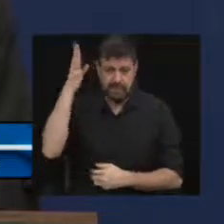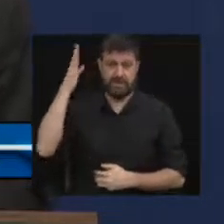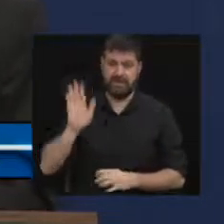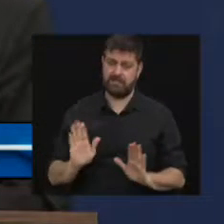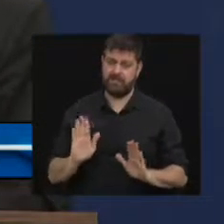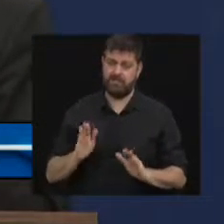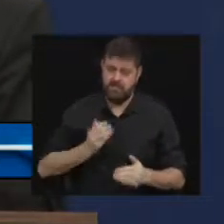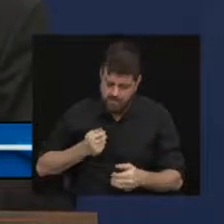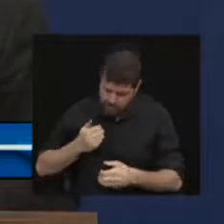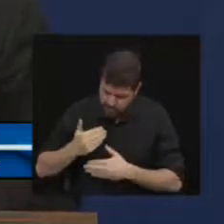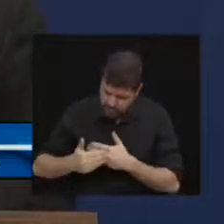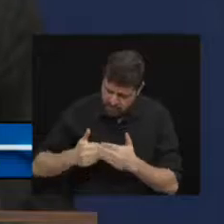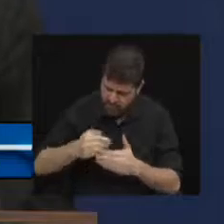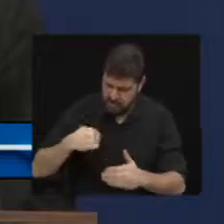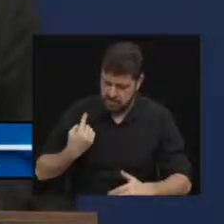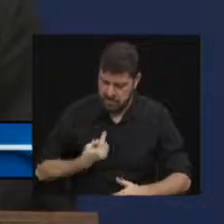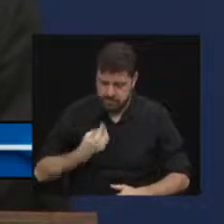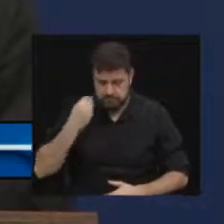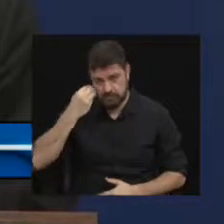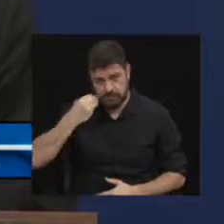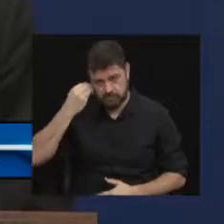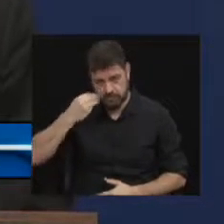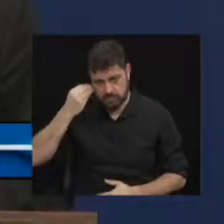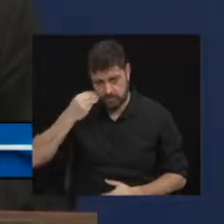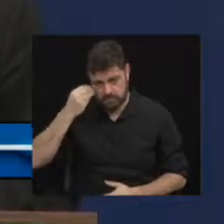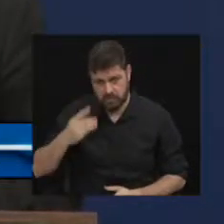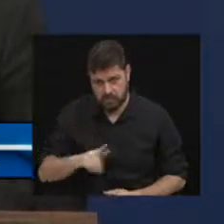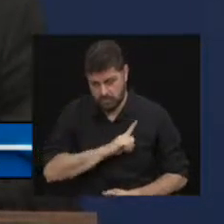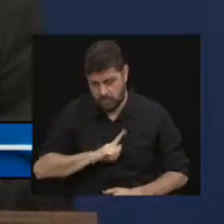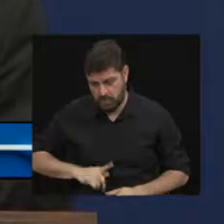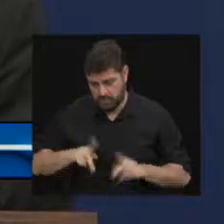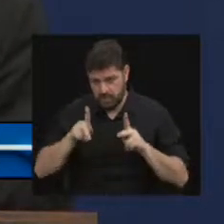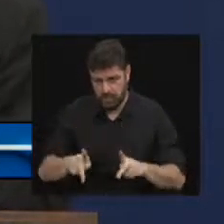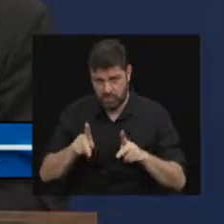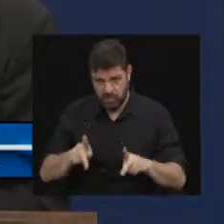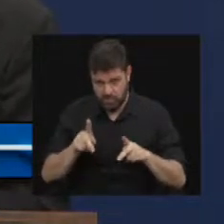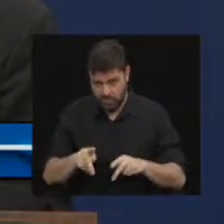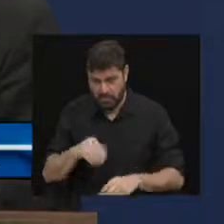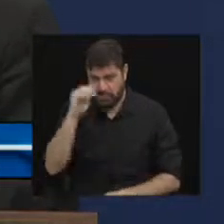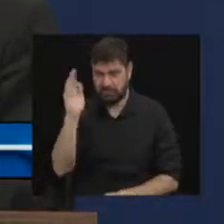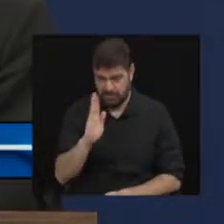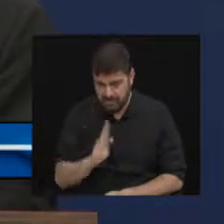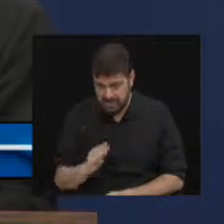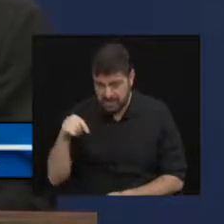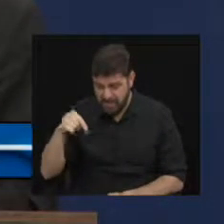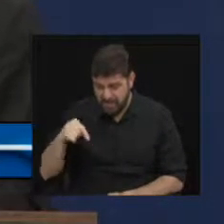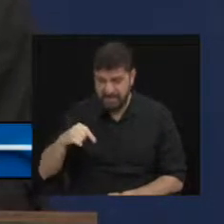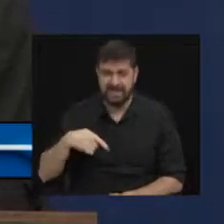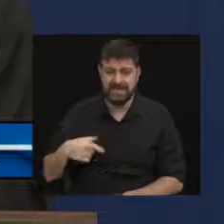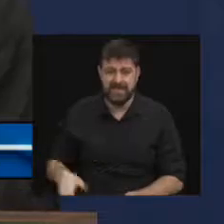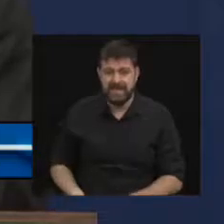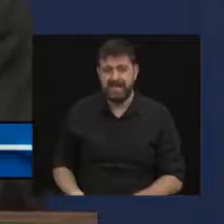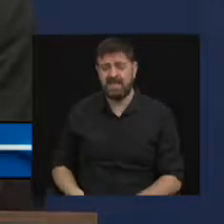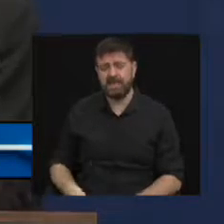rever, analisar, fazer as nossas muitas reflexões para que nós